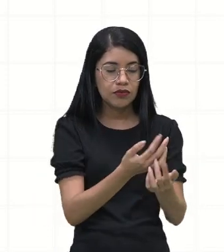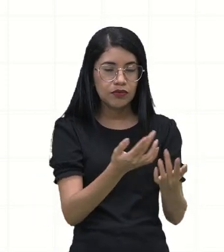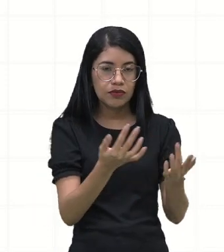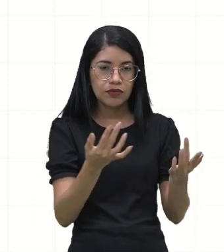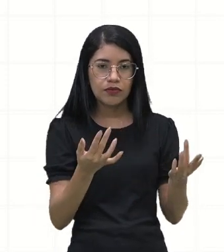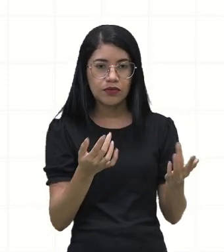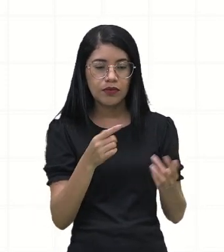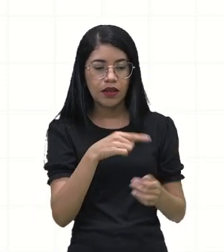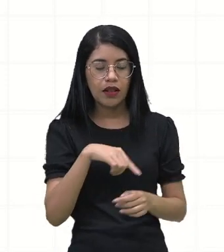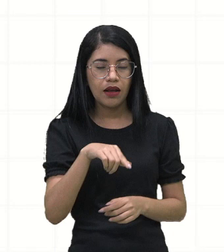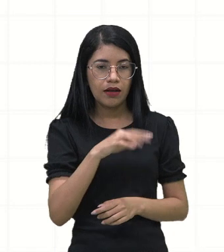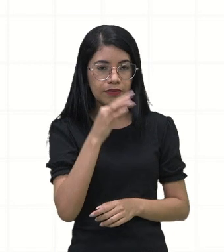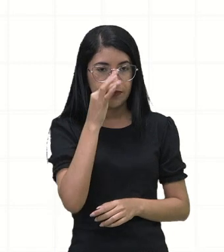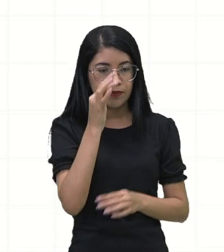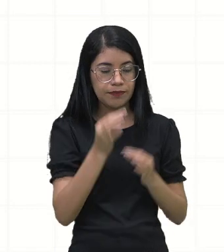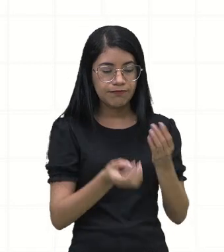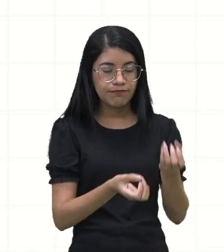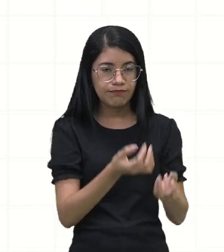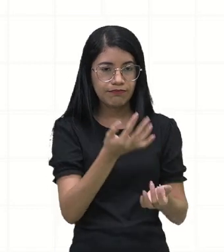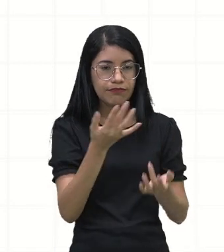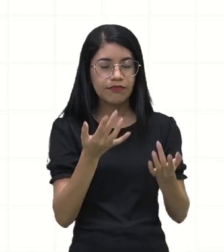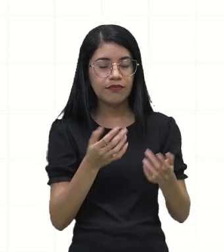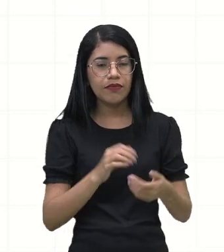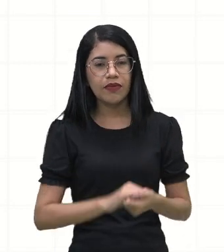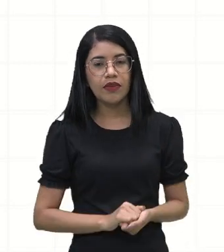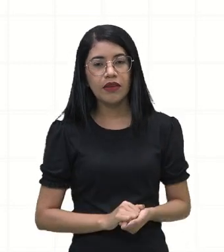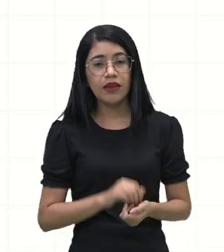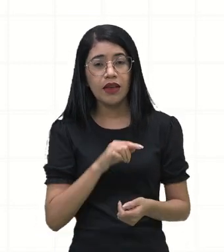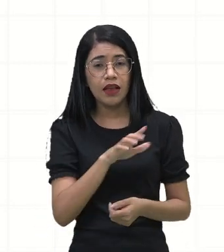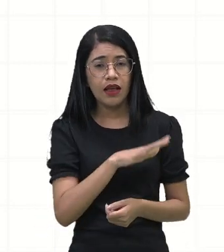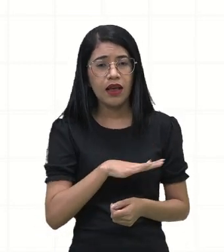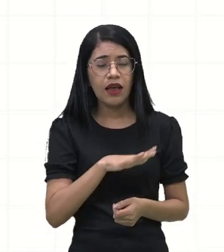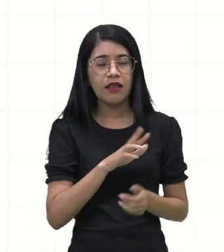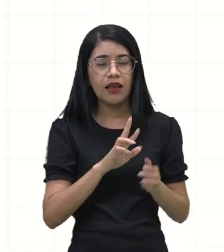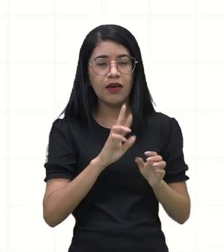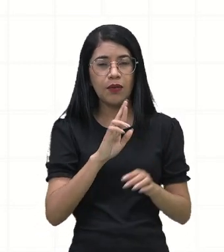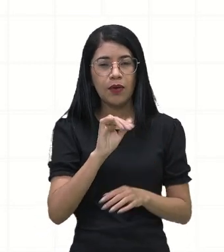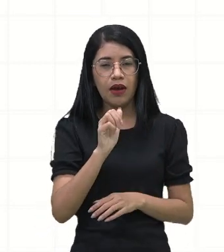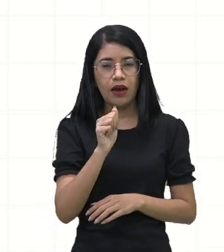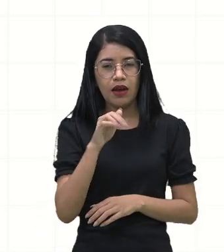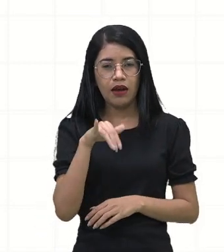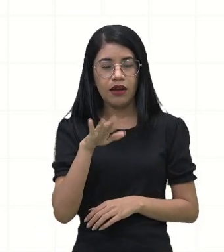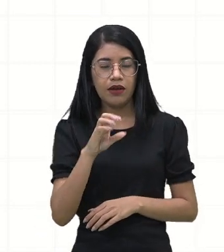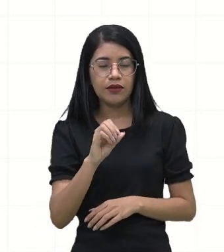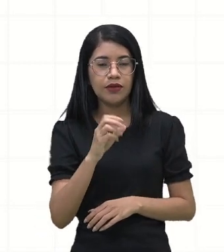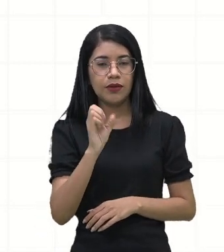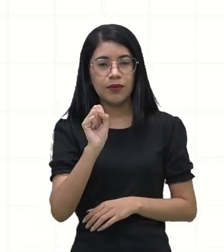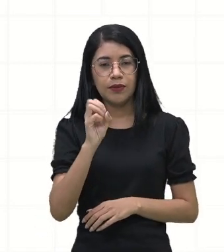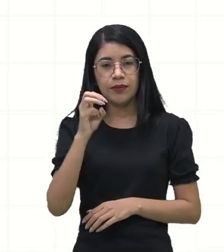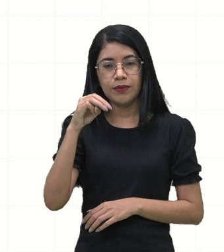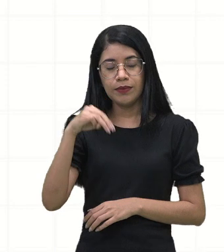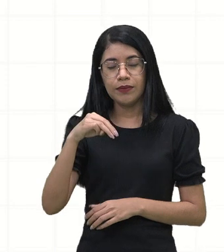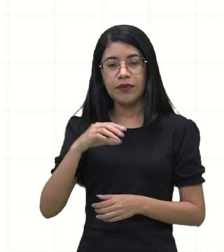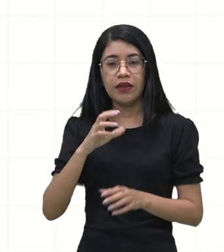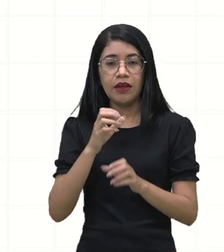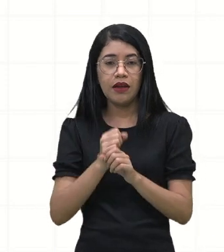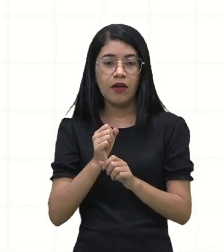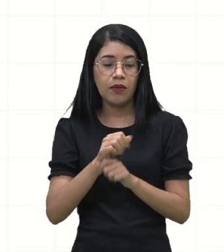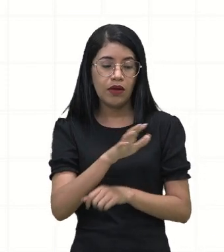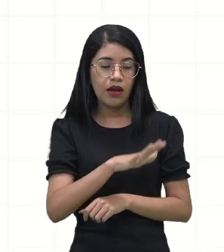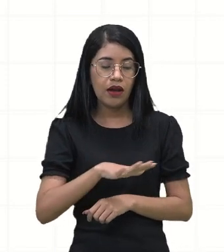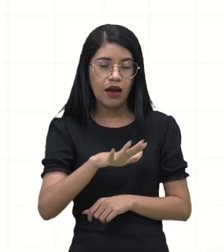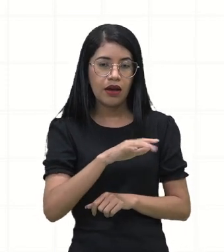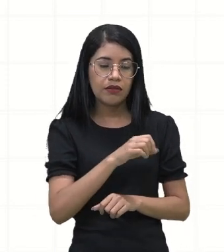de flores. Considere um canteiro de flores com um raio de 8 metros. Calcule a área desse